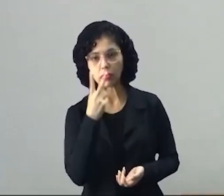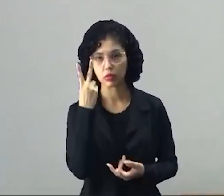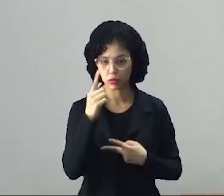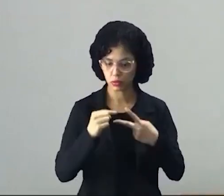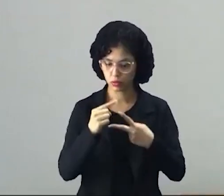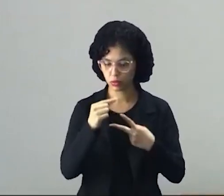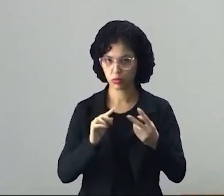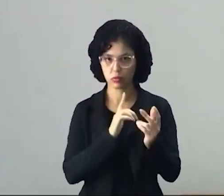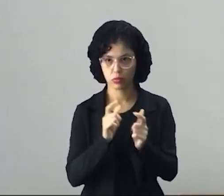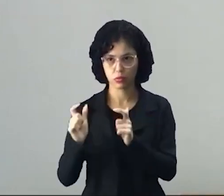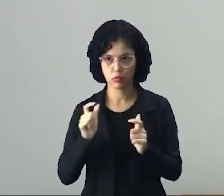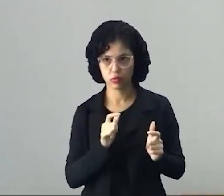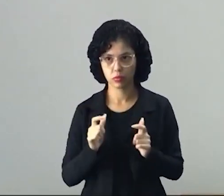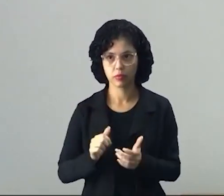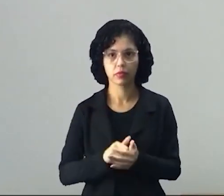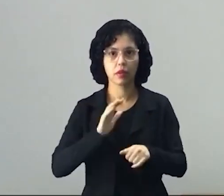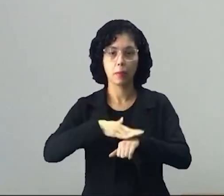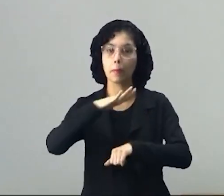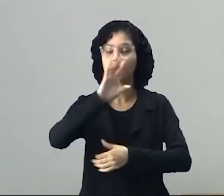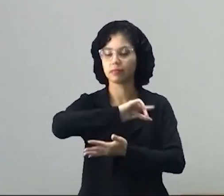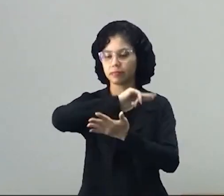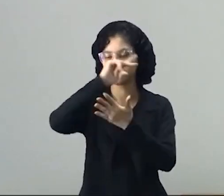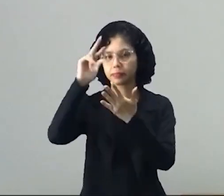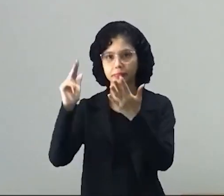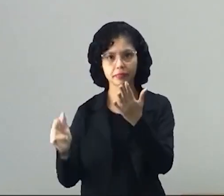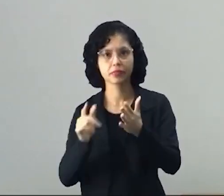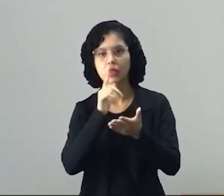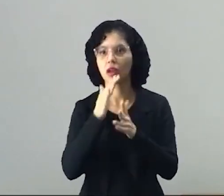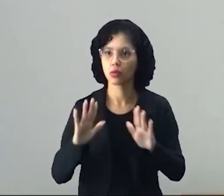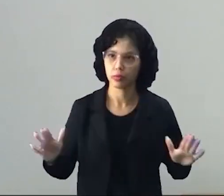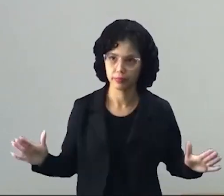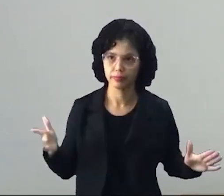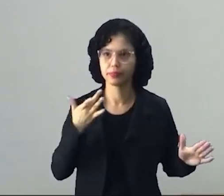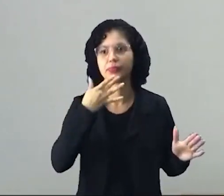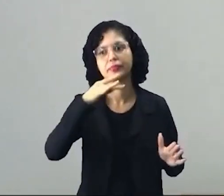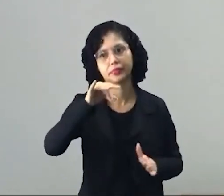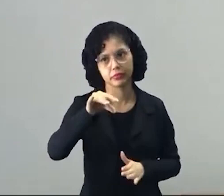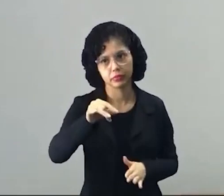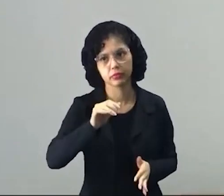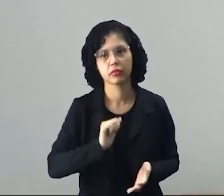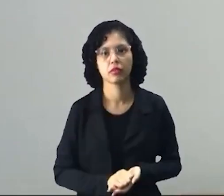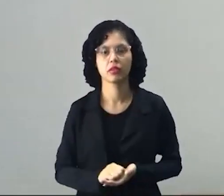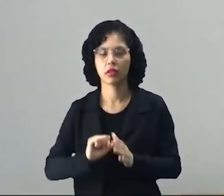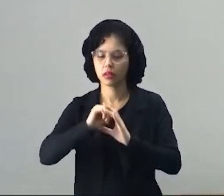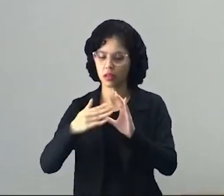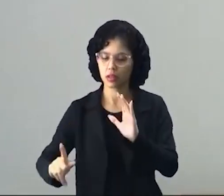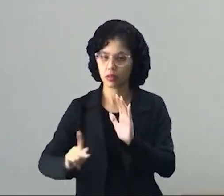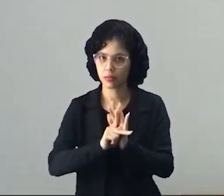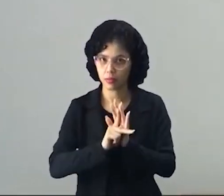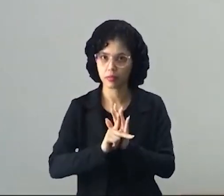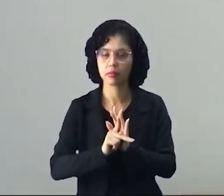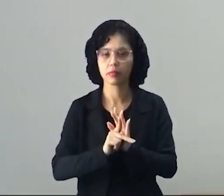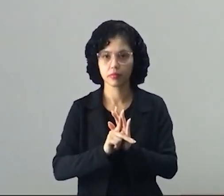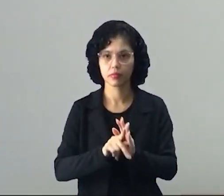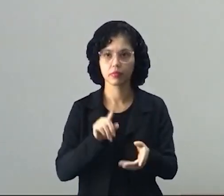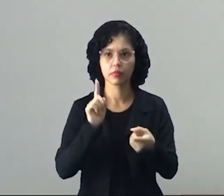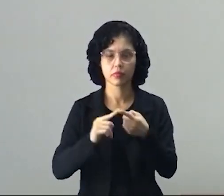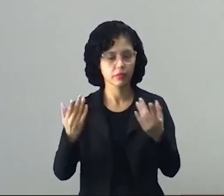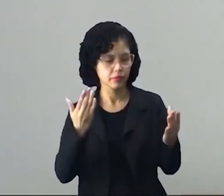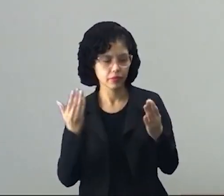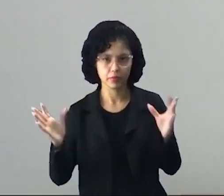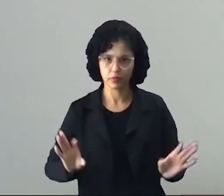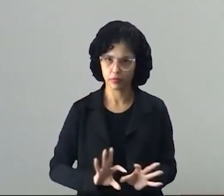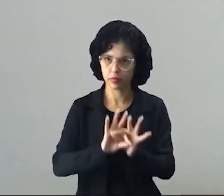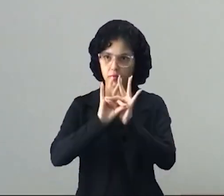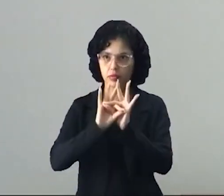2 ambientes, mas a gente tem mais diversidade desses organismos na água salgada. Isso é uma característica interessante, porque está associada